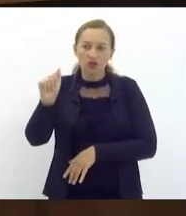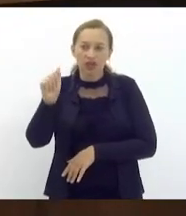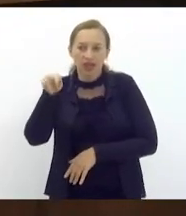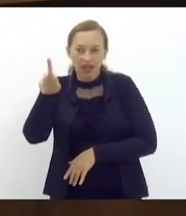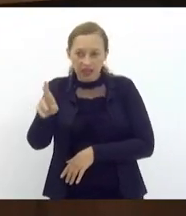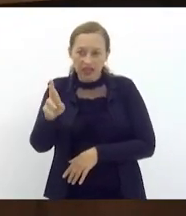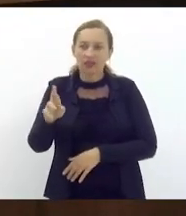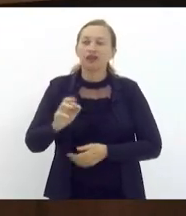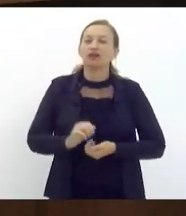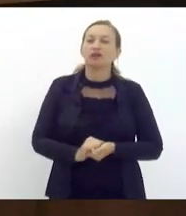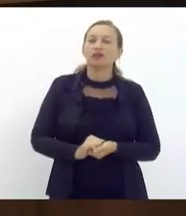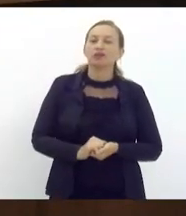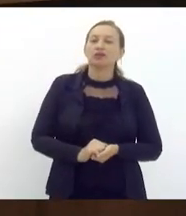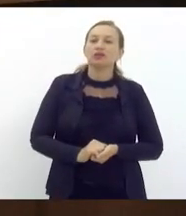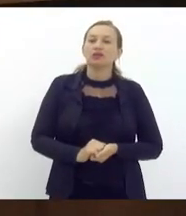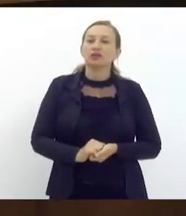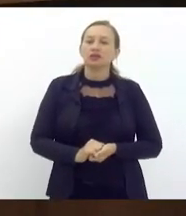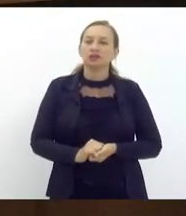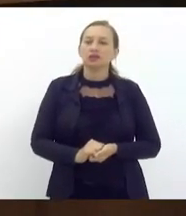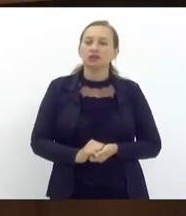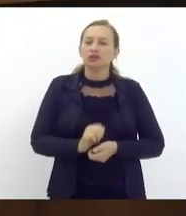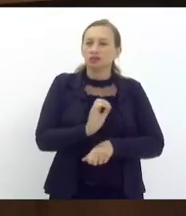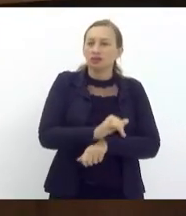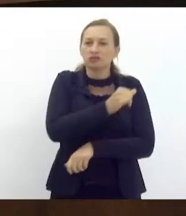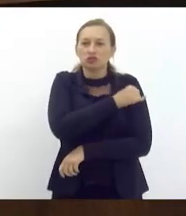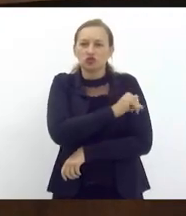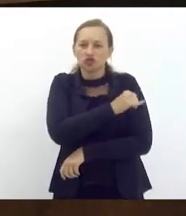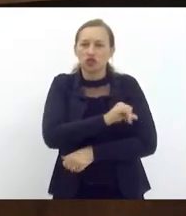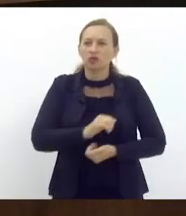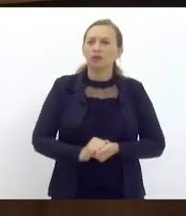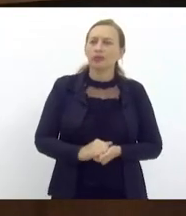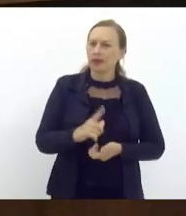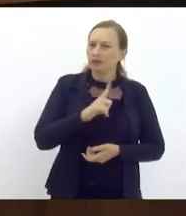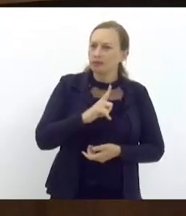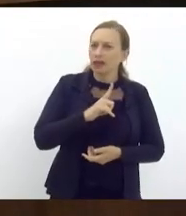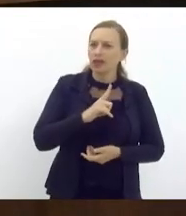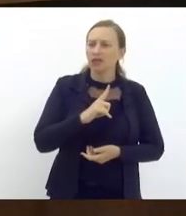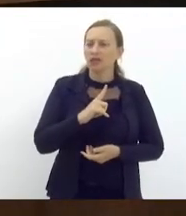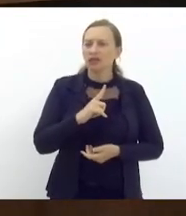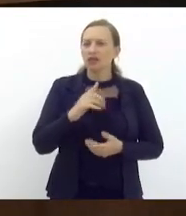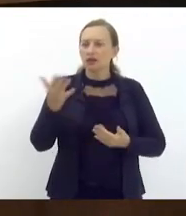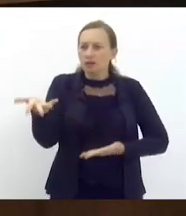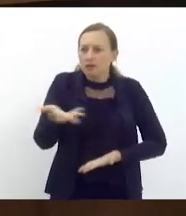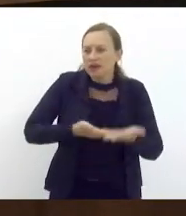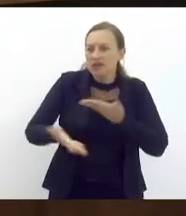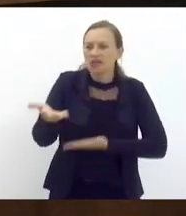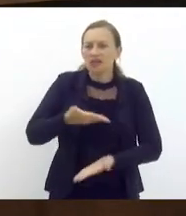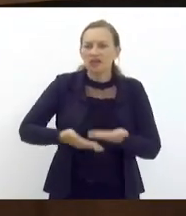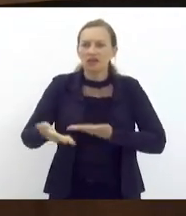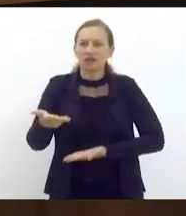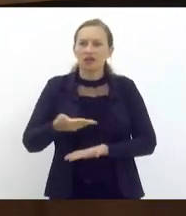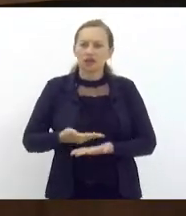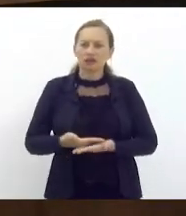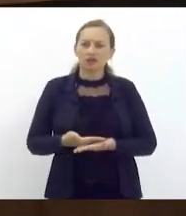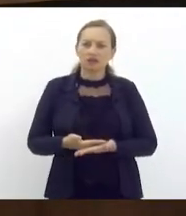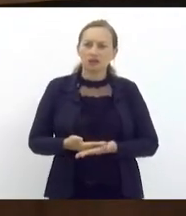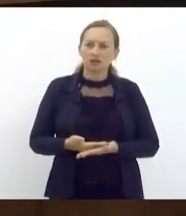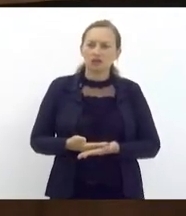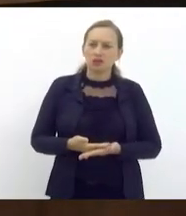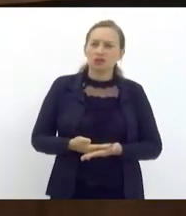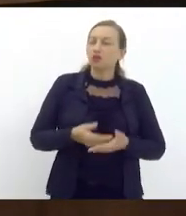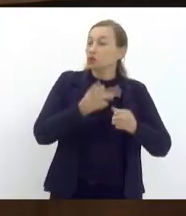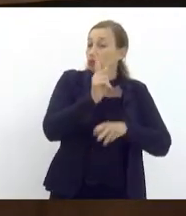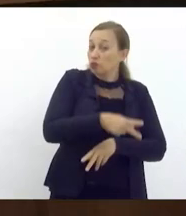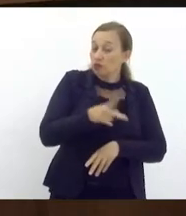integral turno único no estado do Rio de Janeiro a gente tem a parceria junto com os agentes de educação infantil